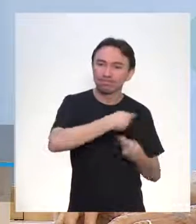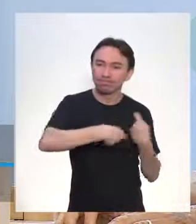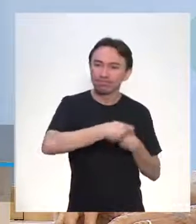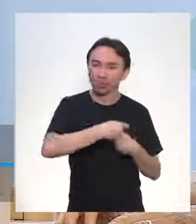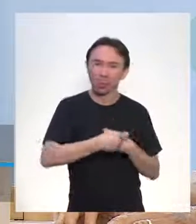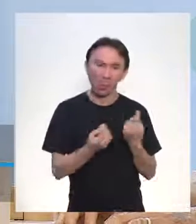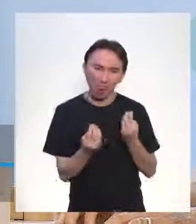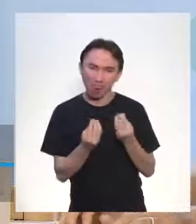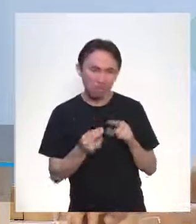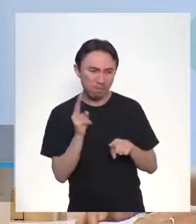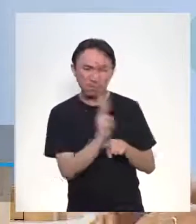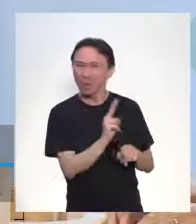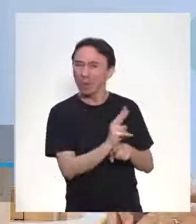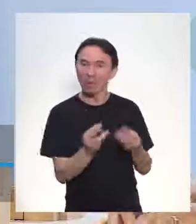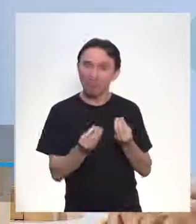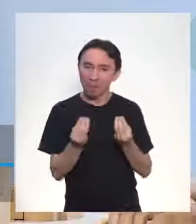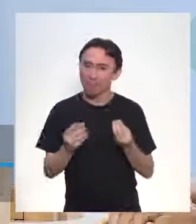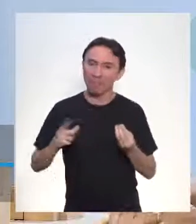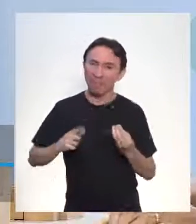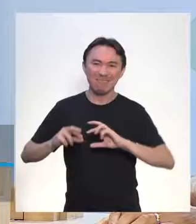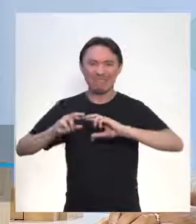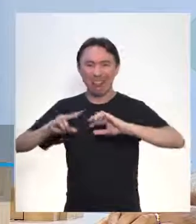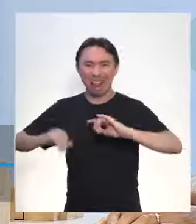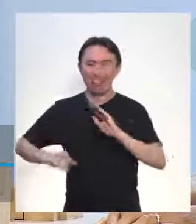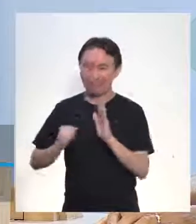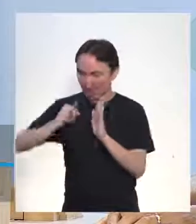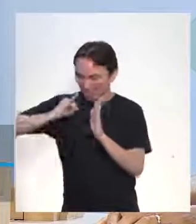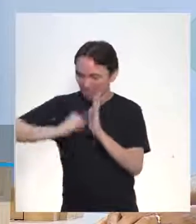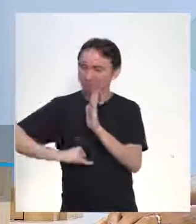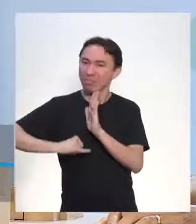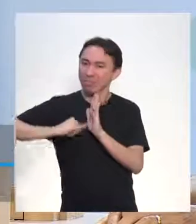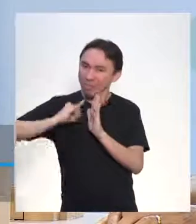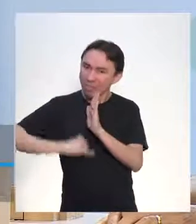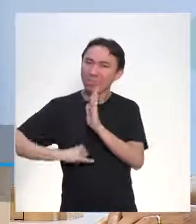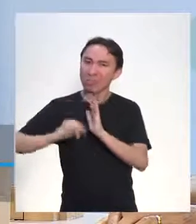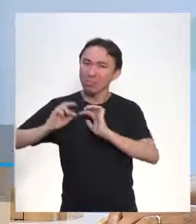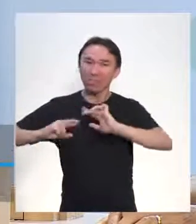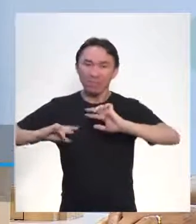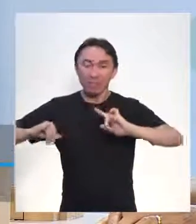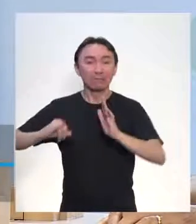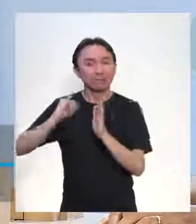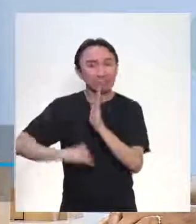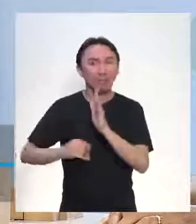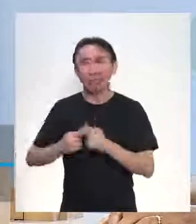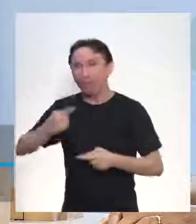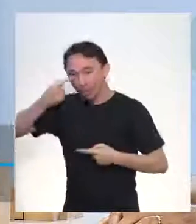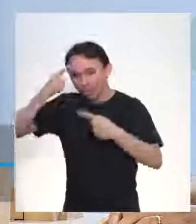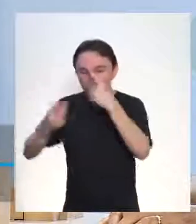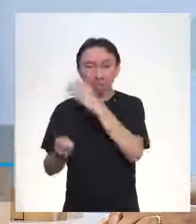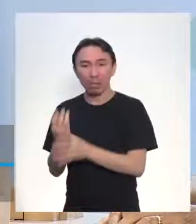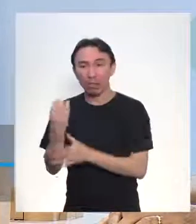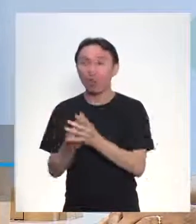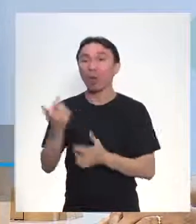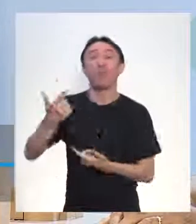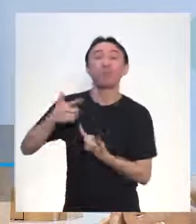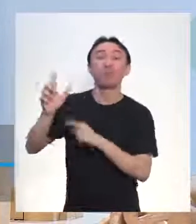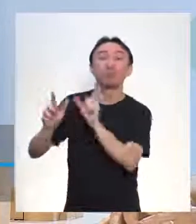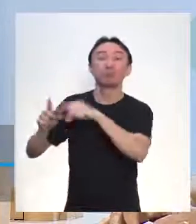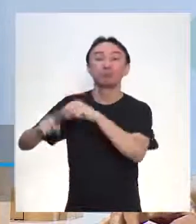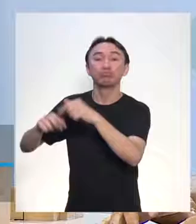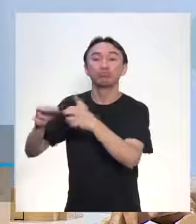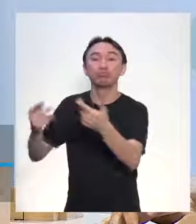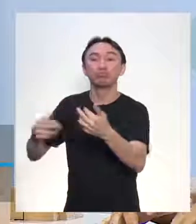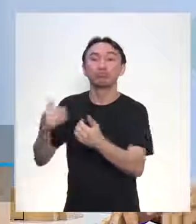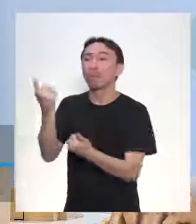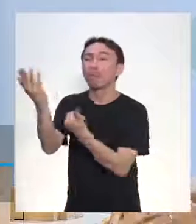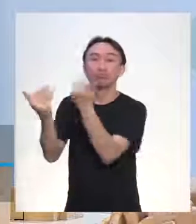de tarifas alfandegárias, taxas alfandegárias que dificulta a entrada de produtos estrangeiros.